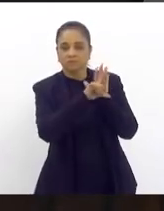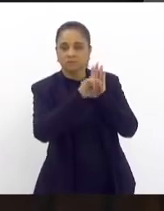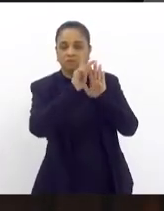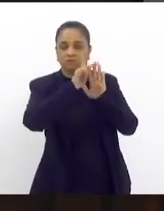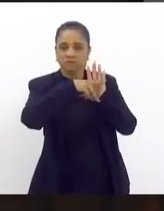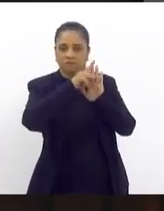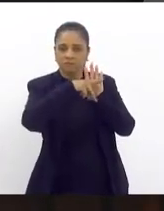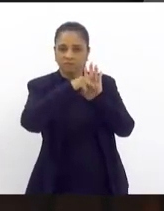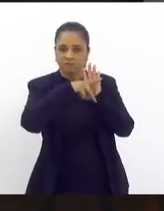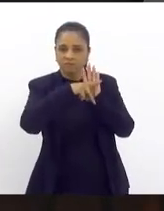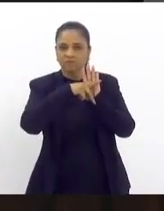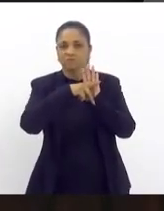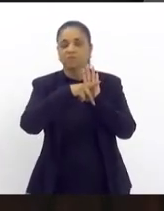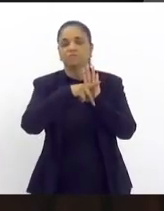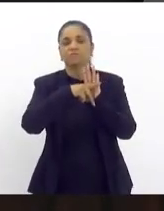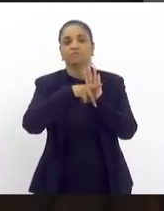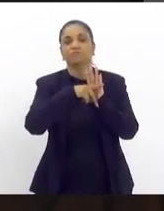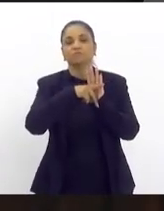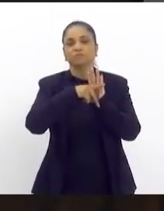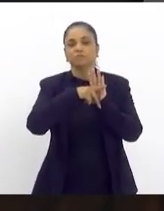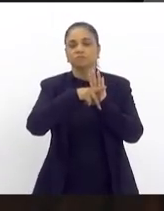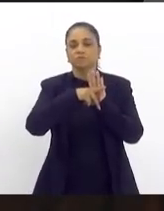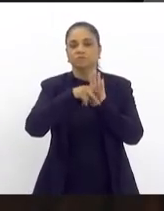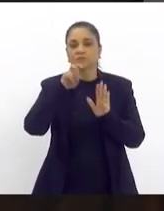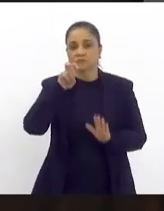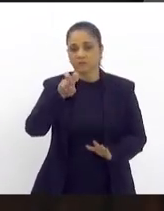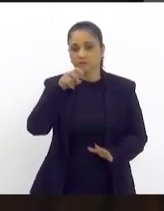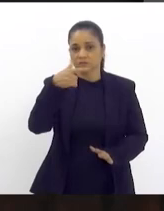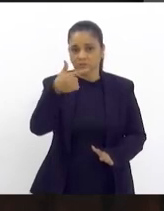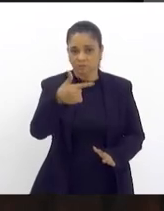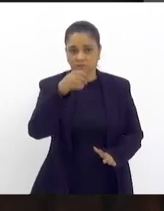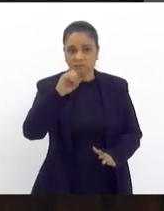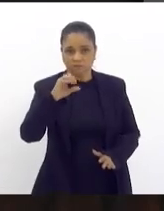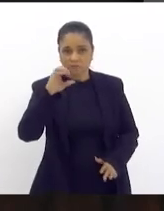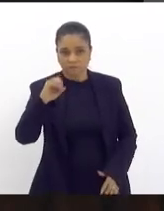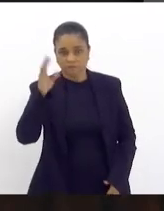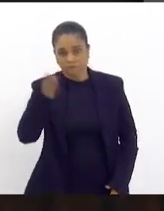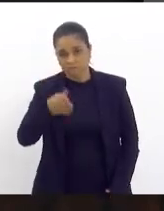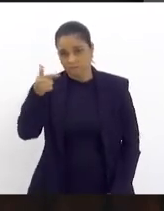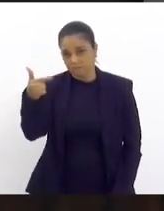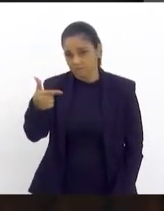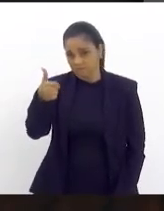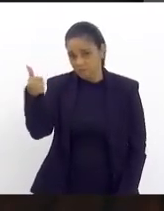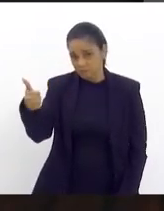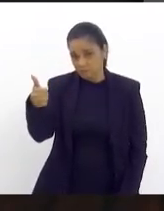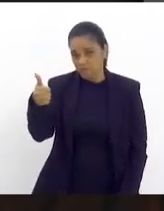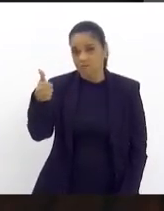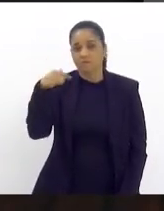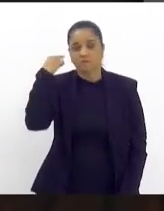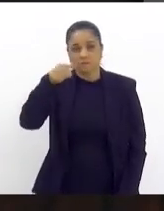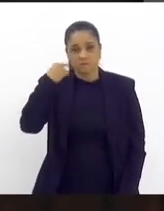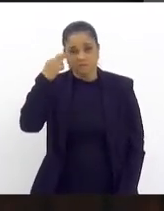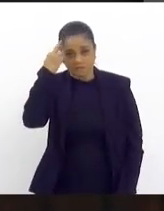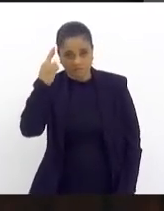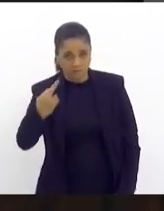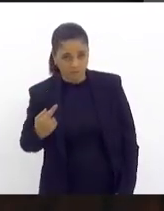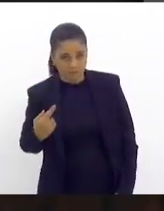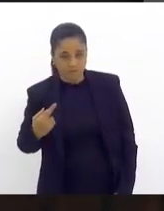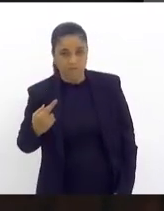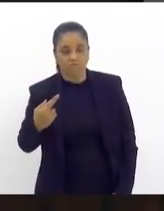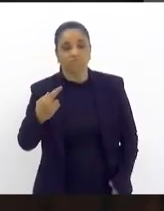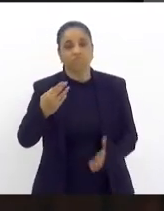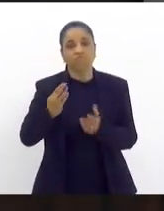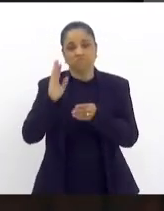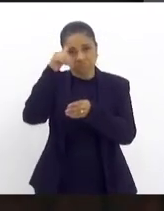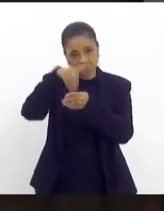inclusão da ordem do dia do projeto 5200, de 21, de autoria da deputada Renata Souza. Senhores, que